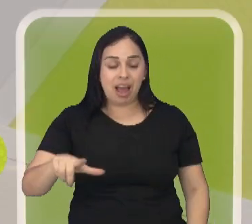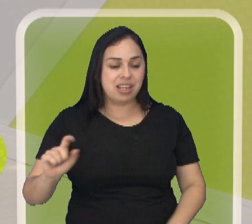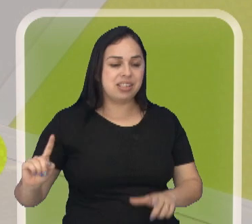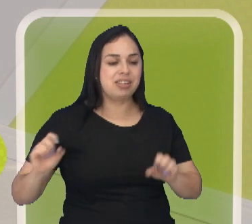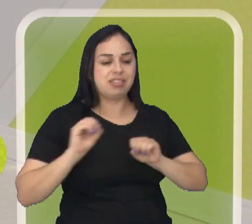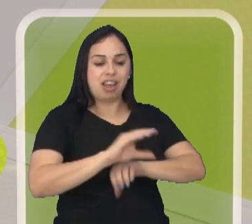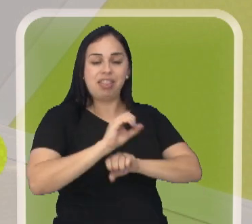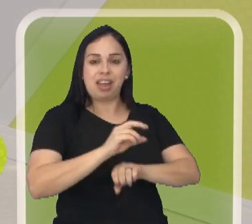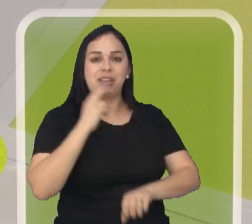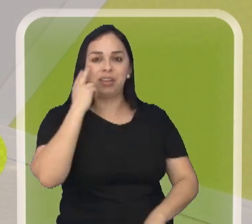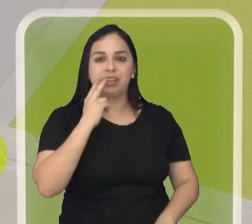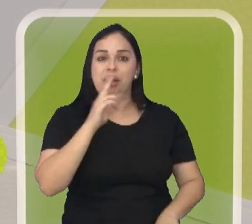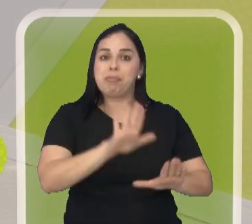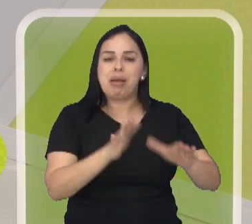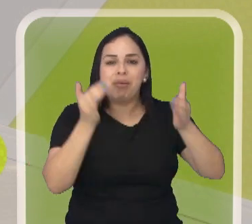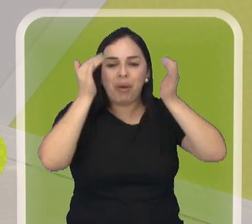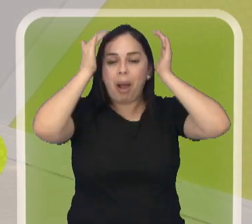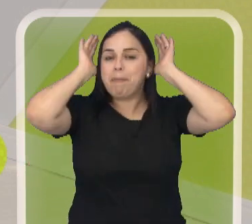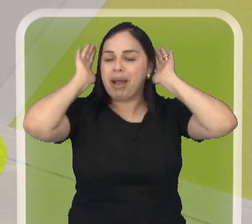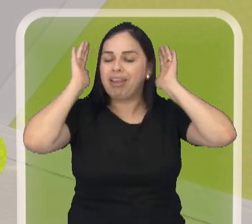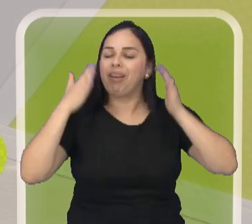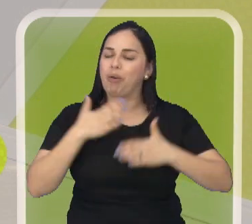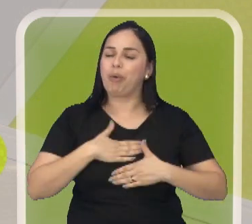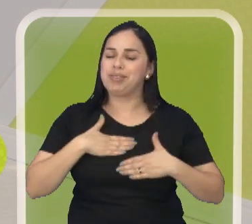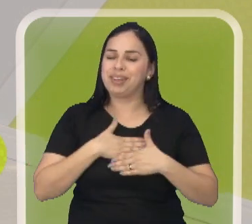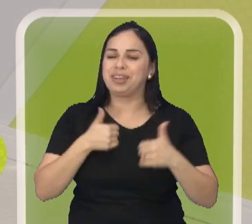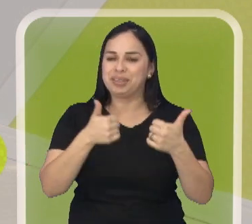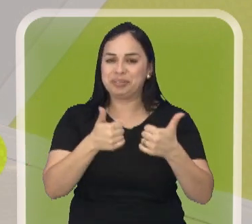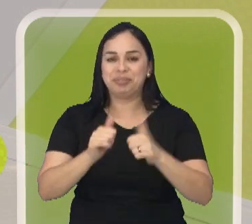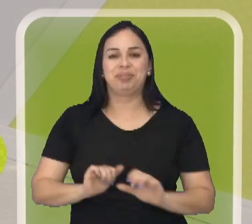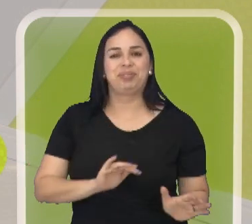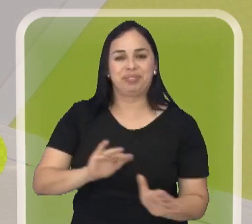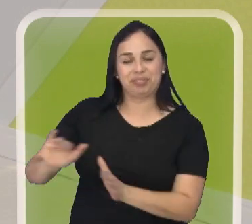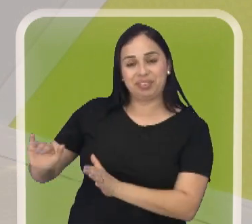andar de skate. E com esse cabelo aí, Renato. Eu gostei do cabelo, que beleza. Olha só, não sai daí.